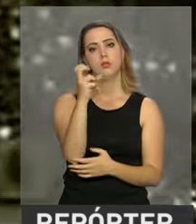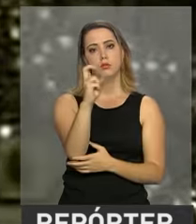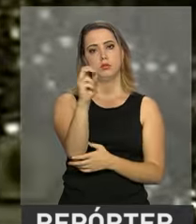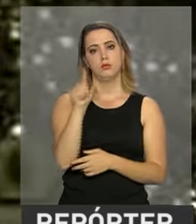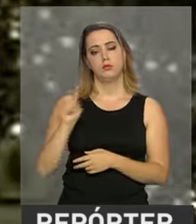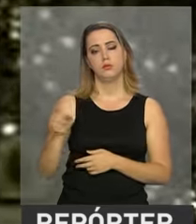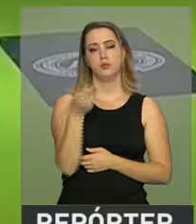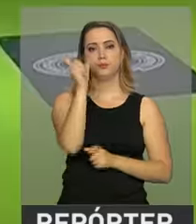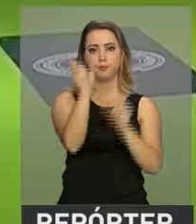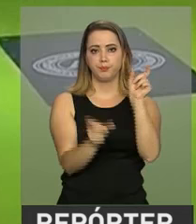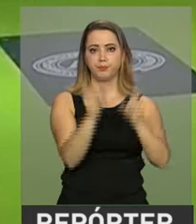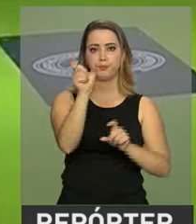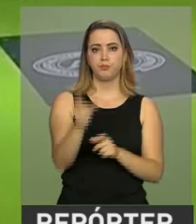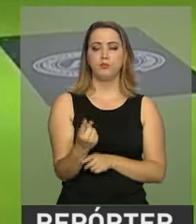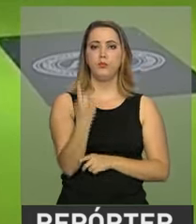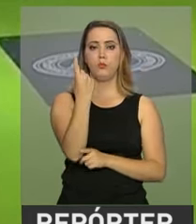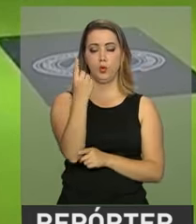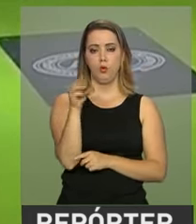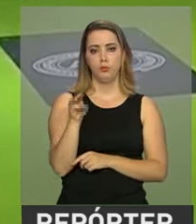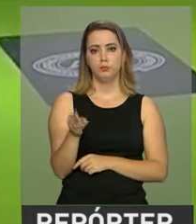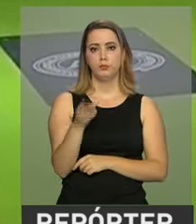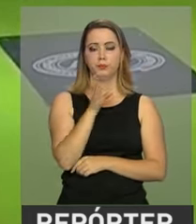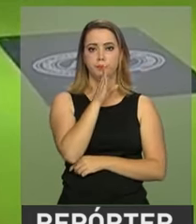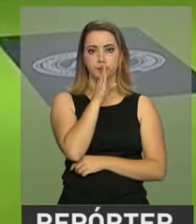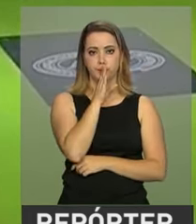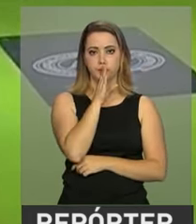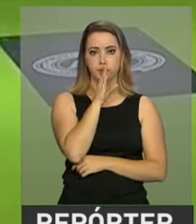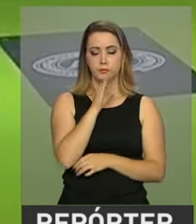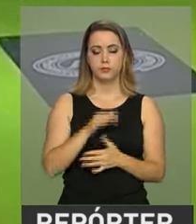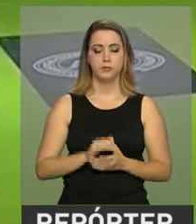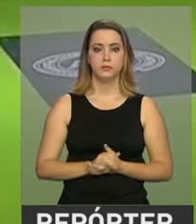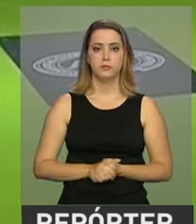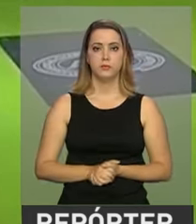pessoas. Um minuto de silêncio.